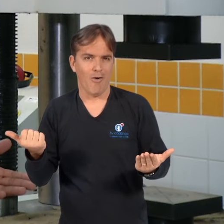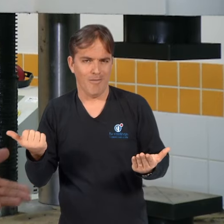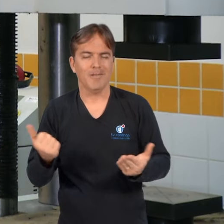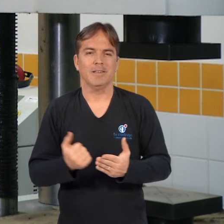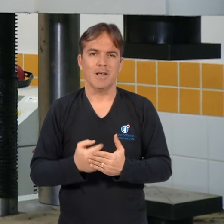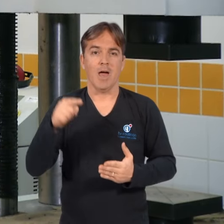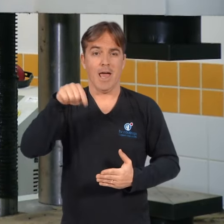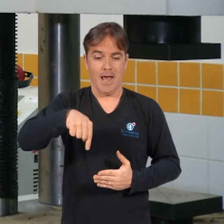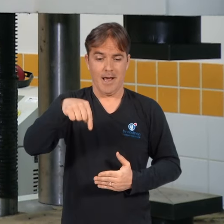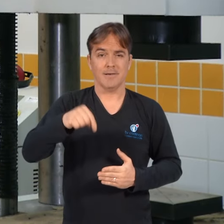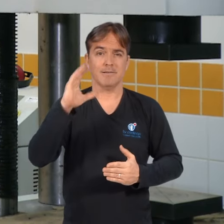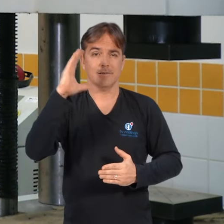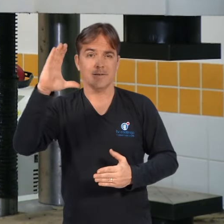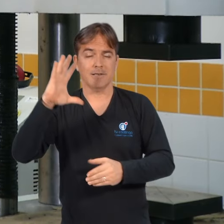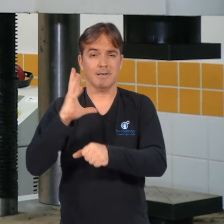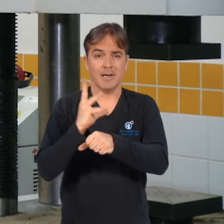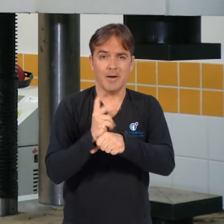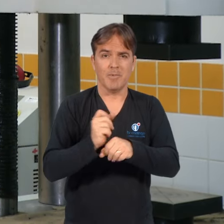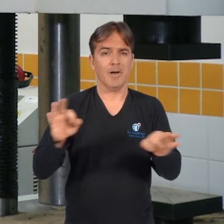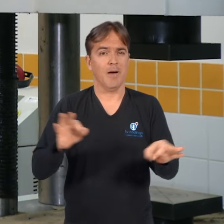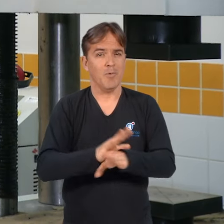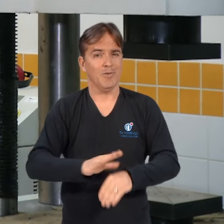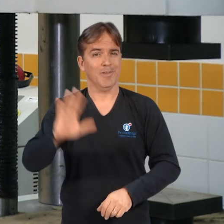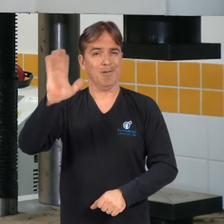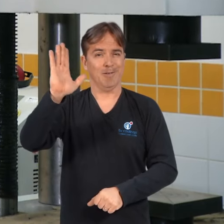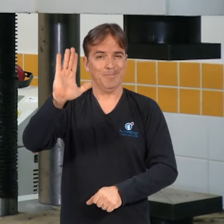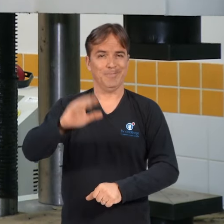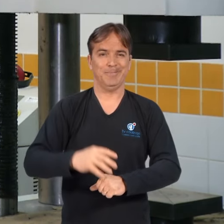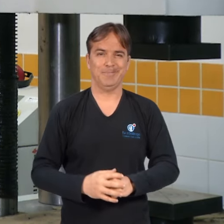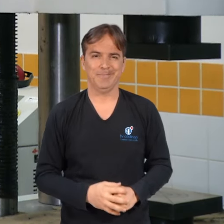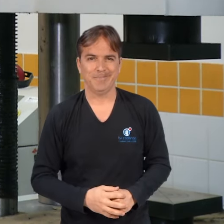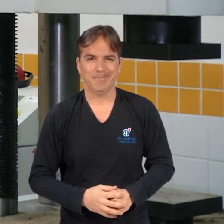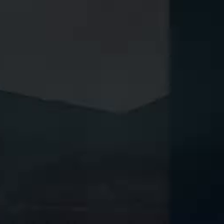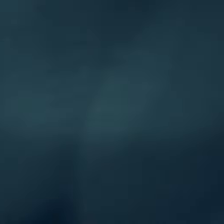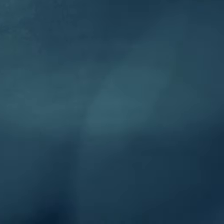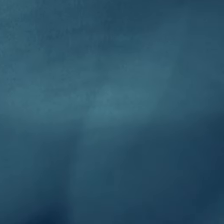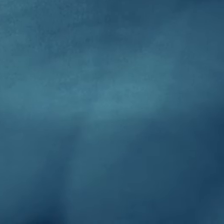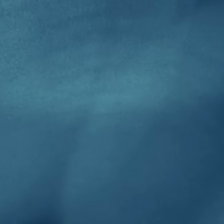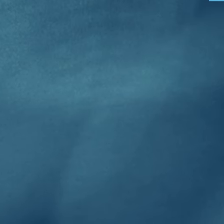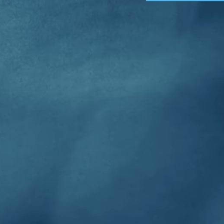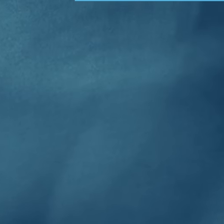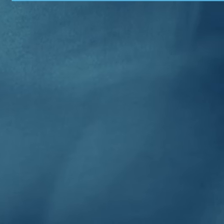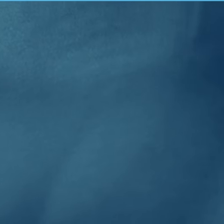Essa edição do Ciência no Semiárido fica por aqui. Até o próximo programa.